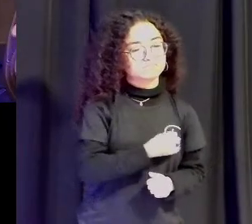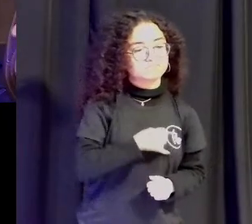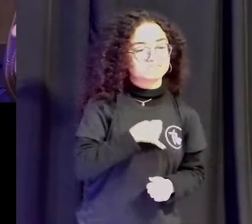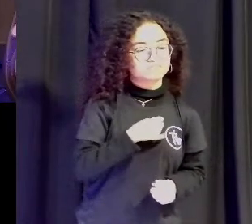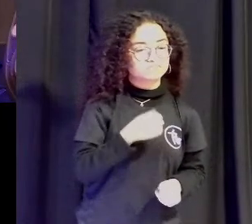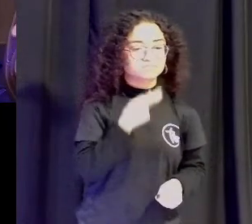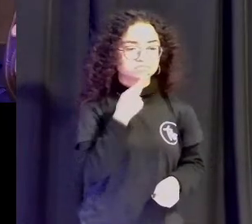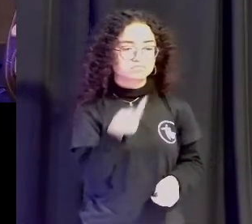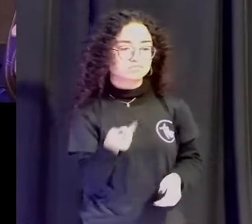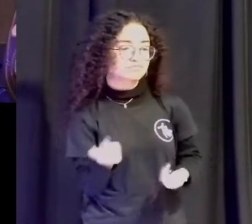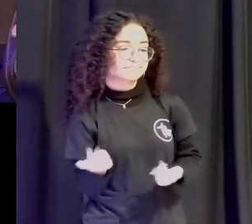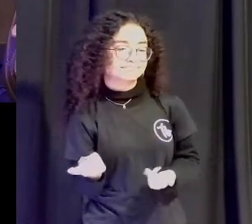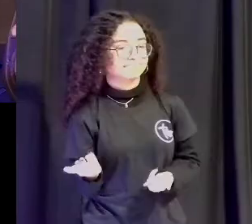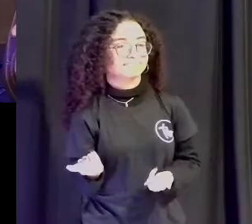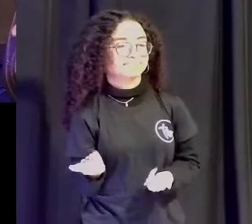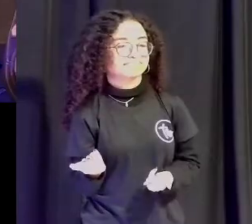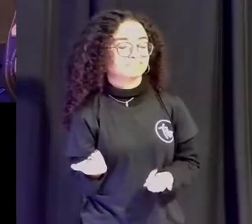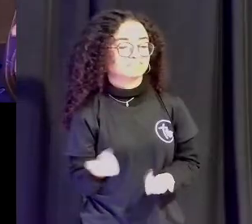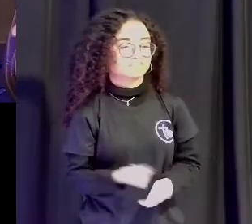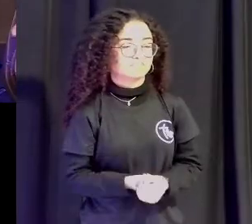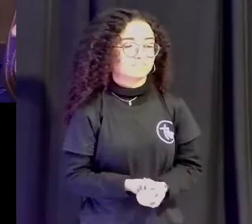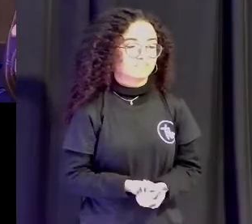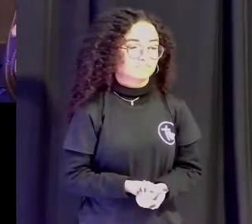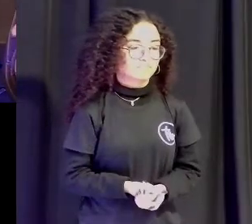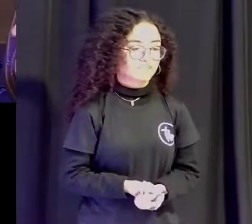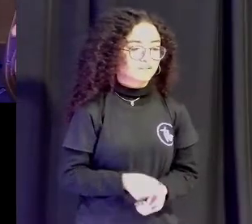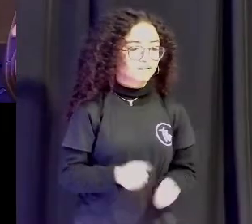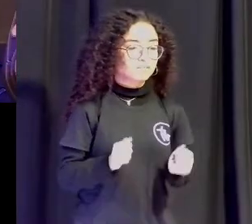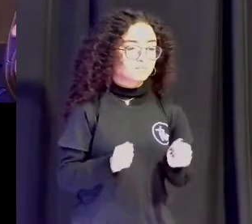que as autoridades religiosas